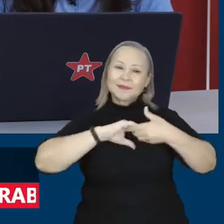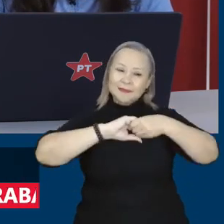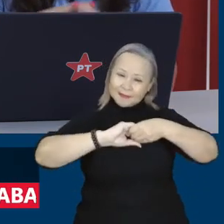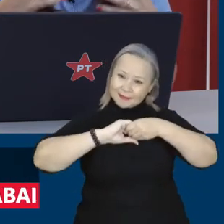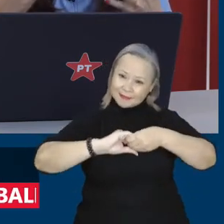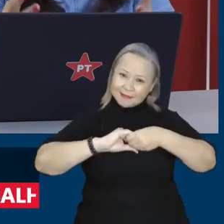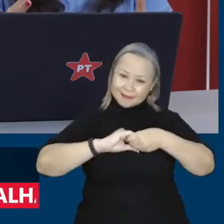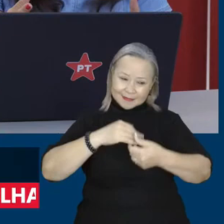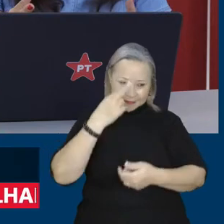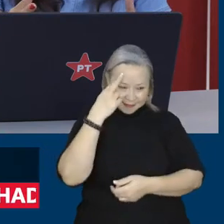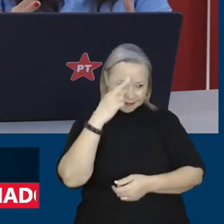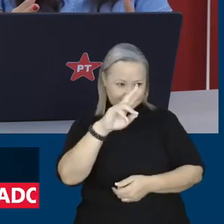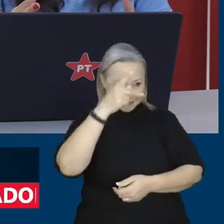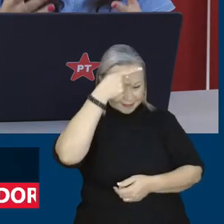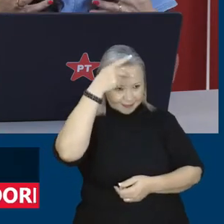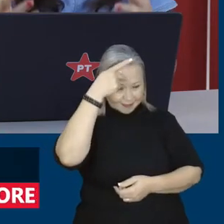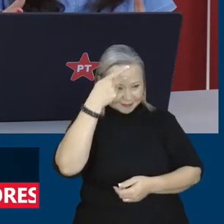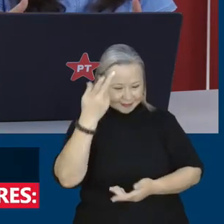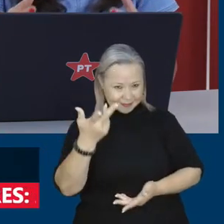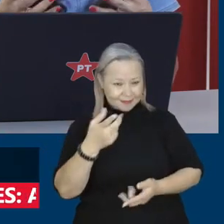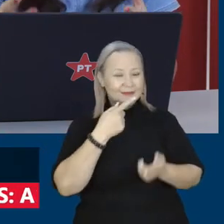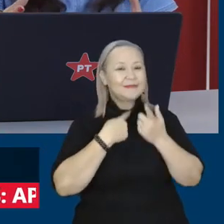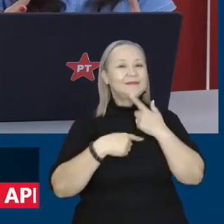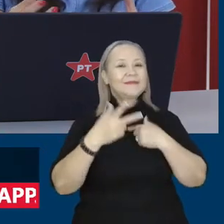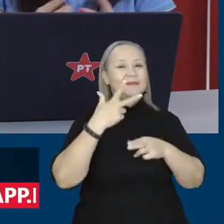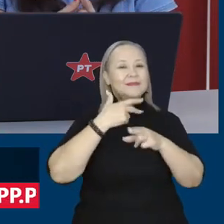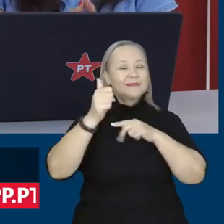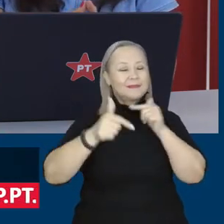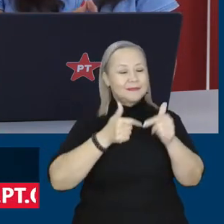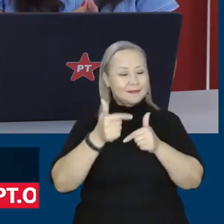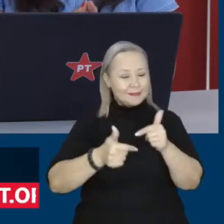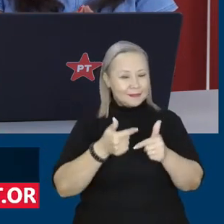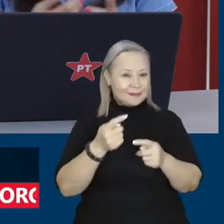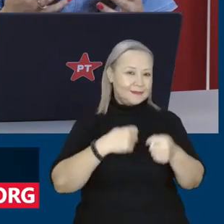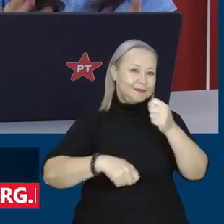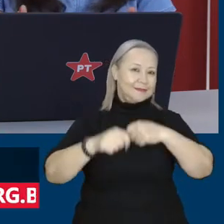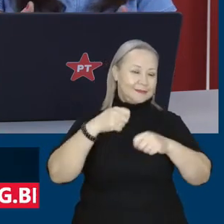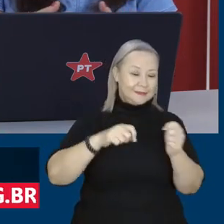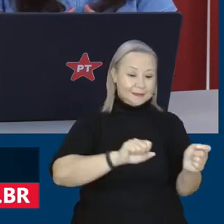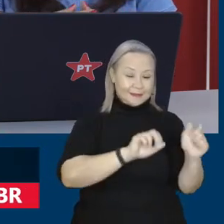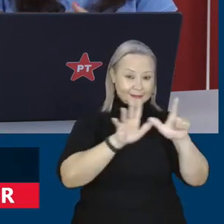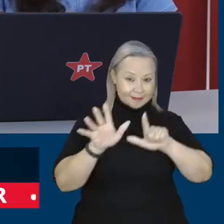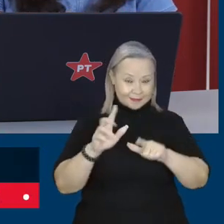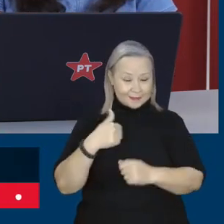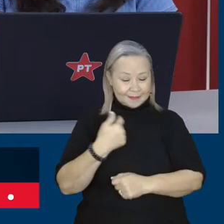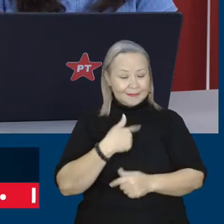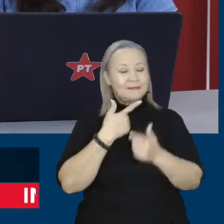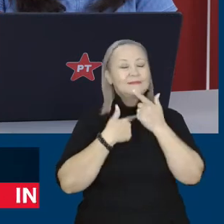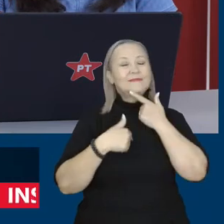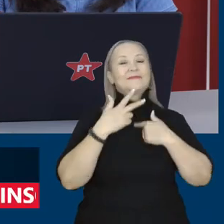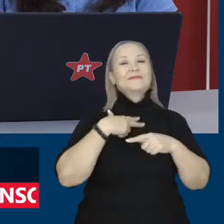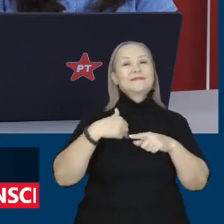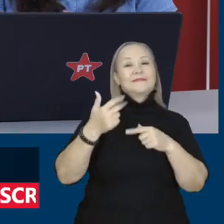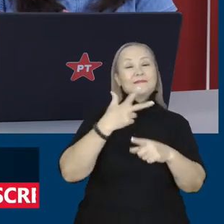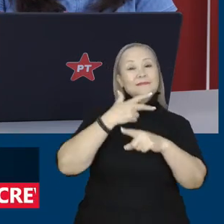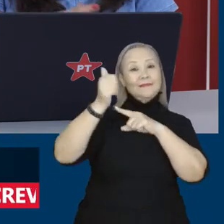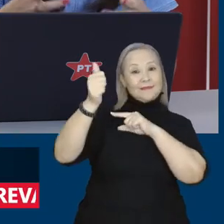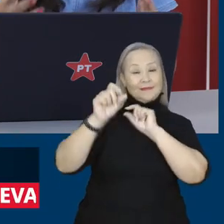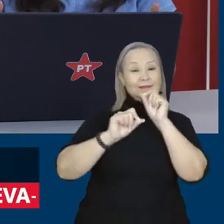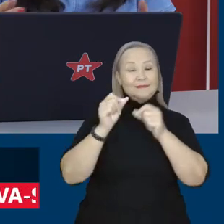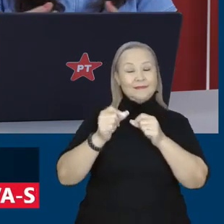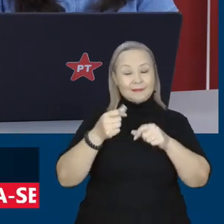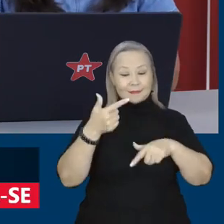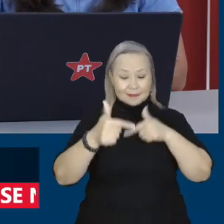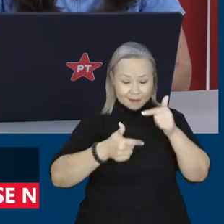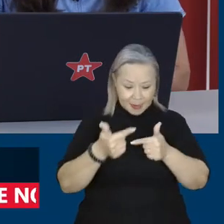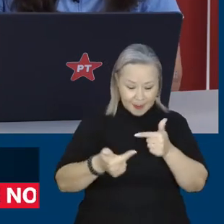para o senhor desejando ter sucesso aí nesse trabalho de negociação essa semana a gente também deseja muito sucesso nesse trabalho do Senado